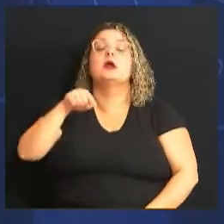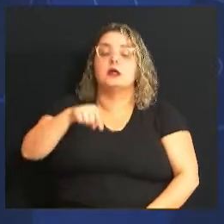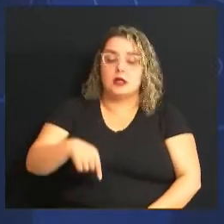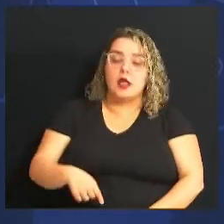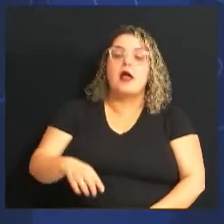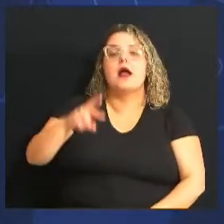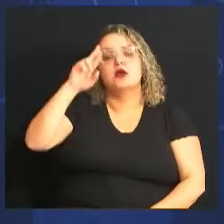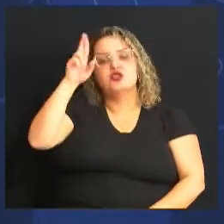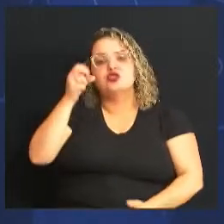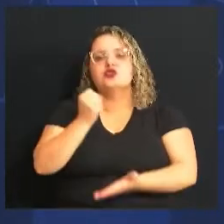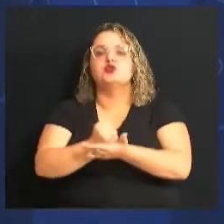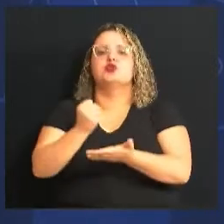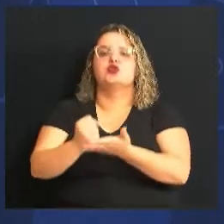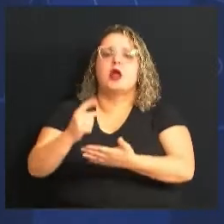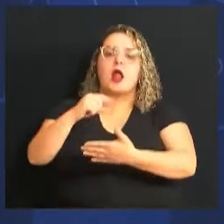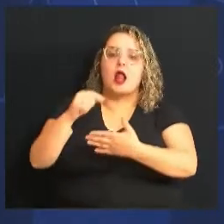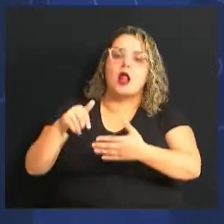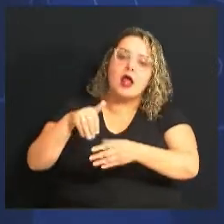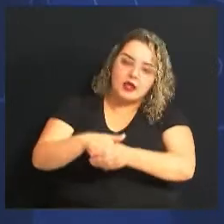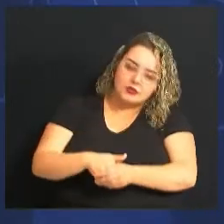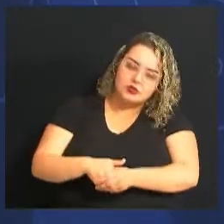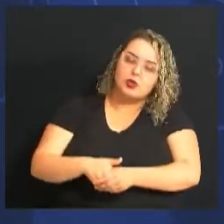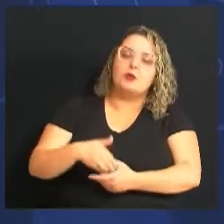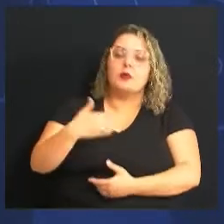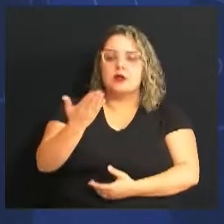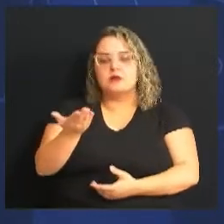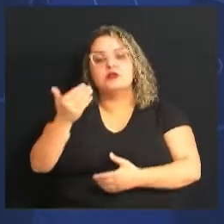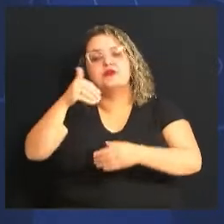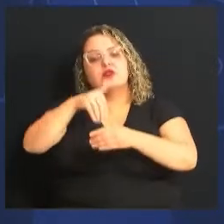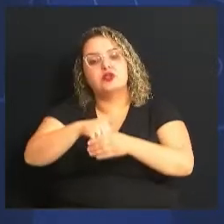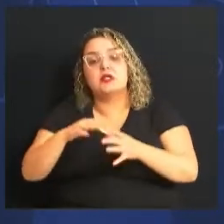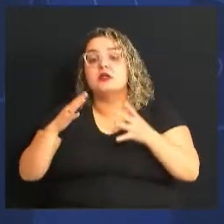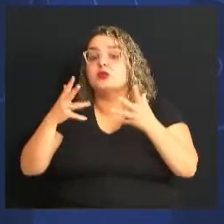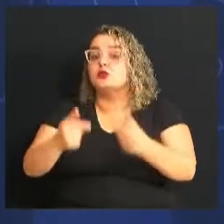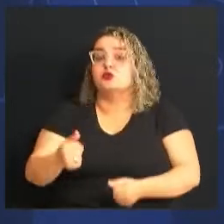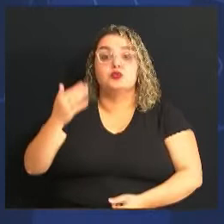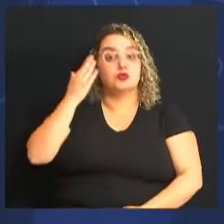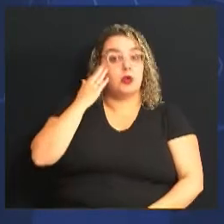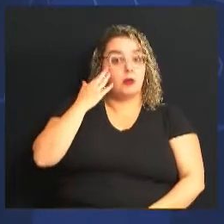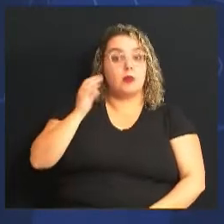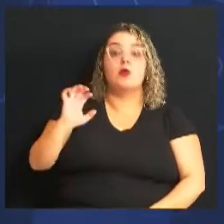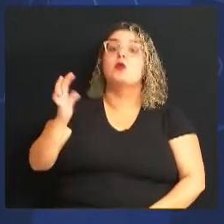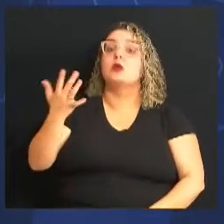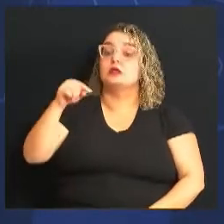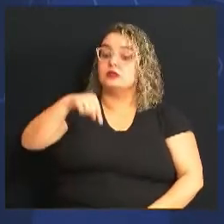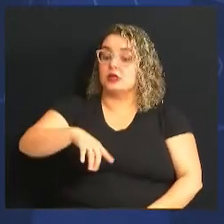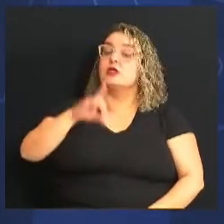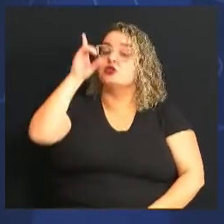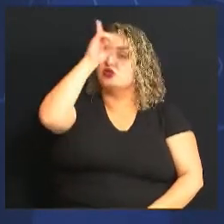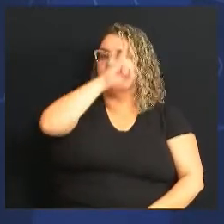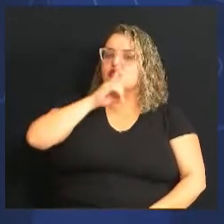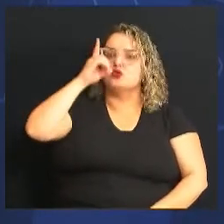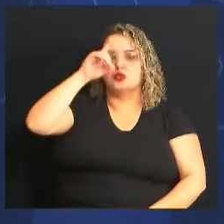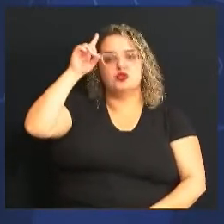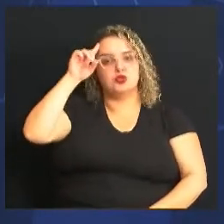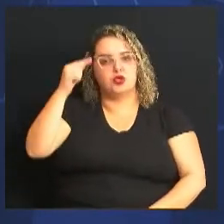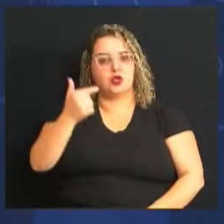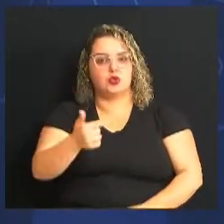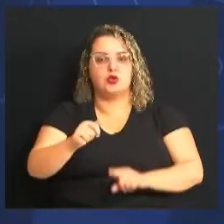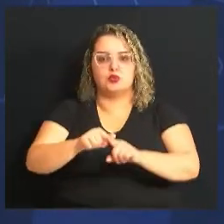cartório eleitoral, para você votar e saber tudo o que vai acontecer neste domingo, dia 2 de